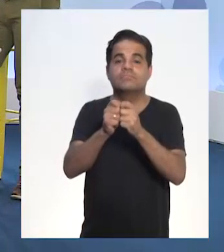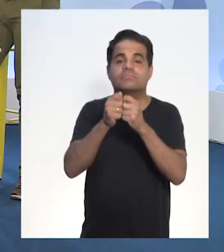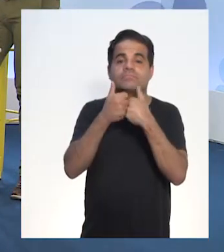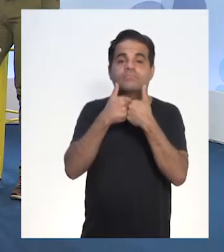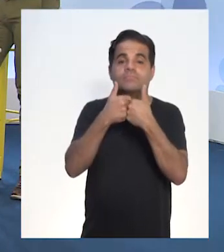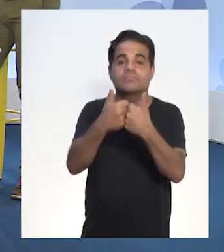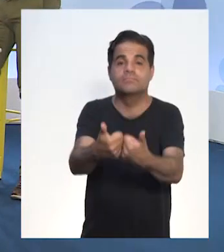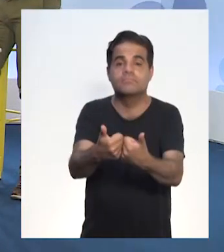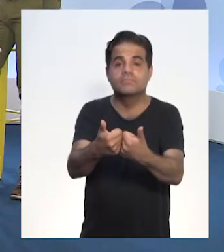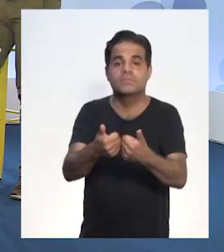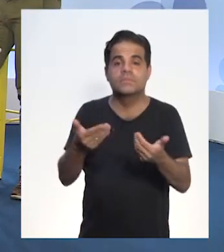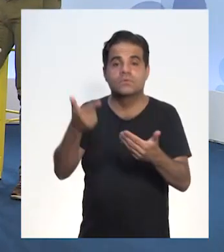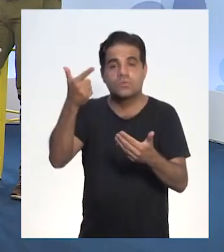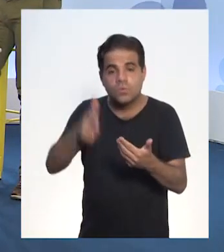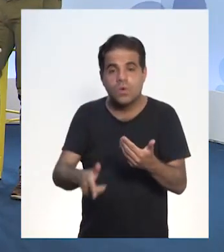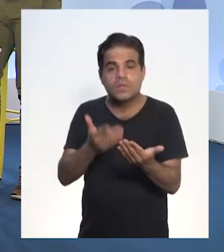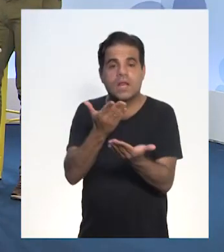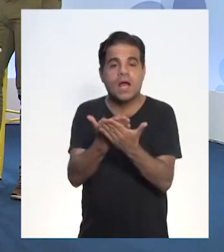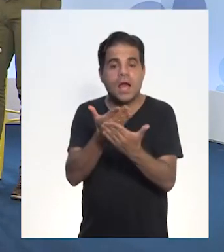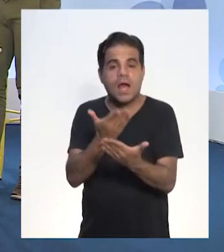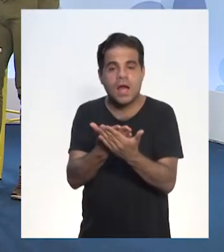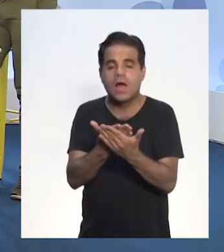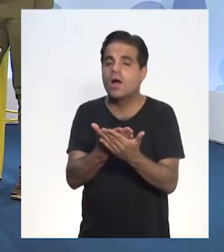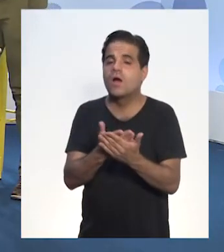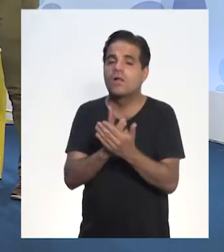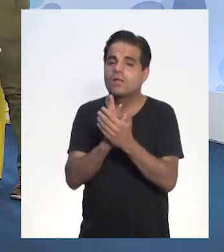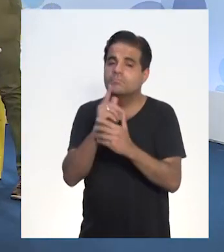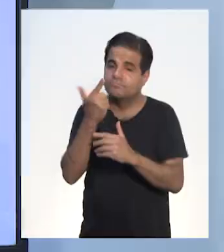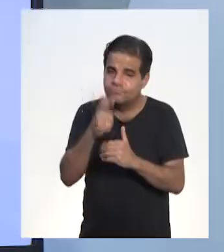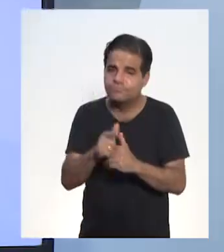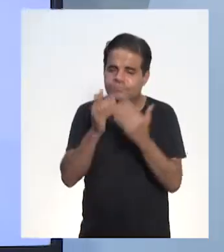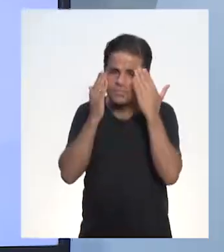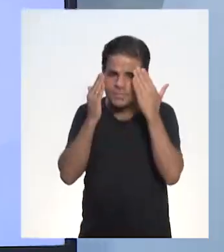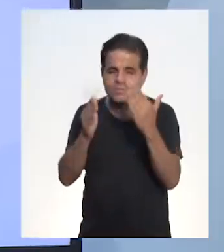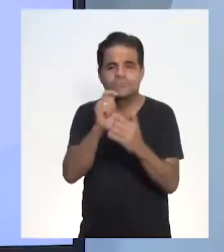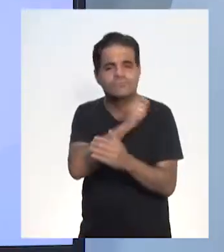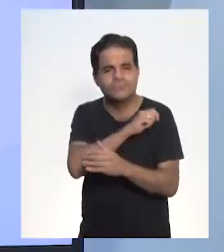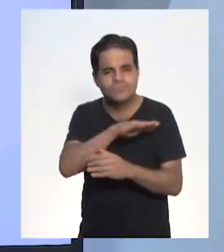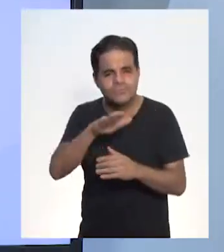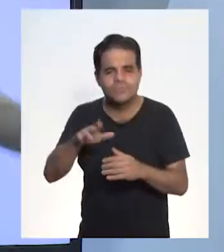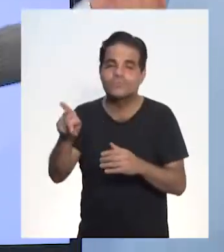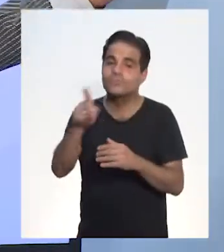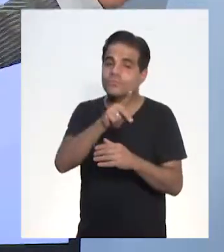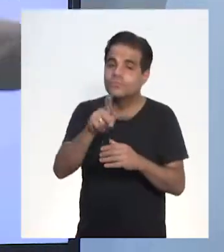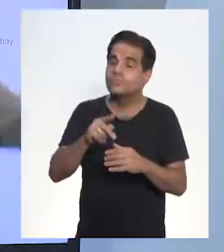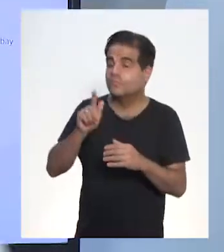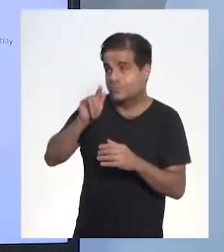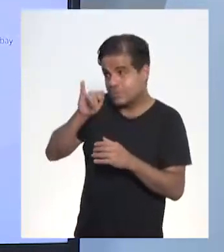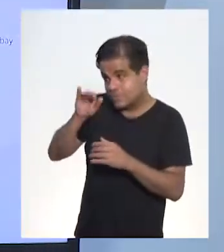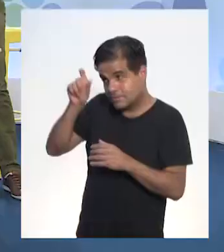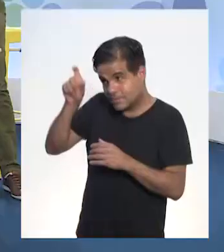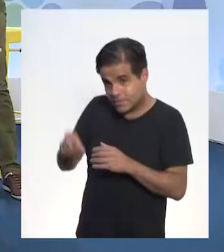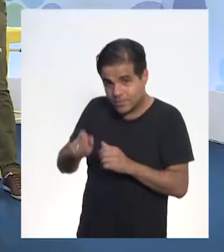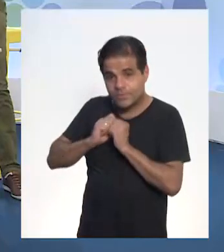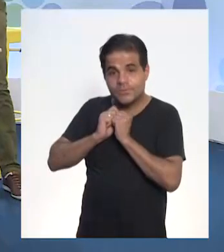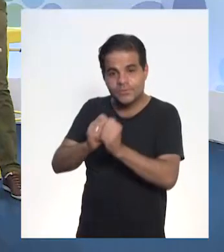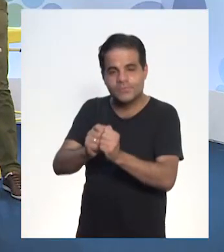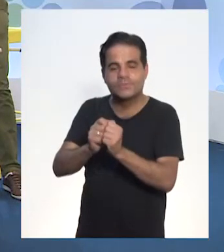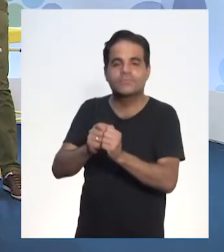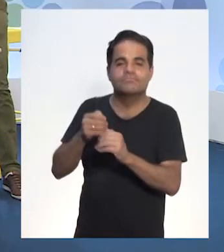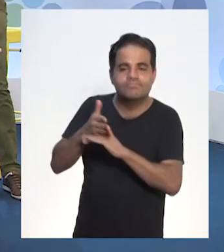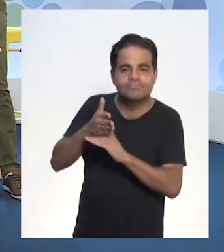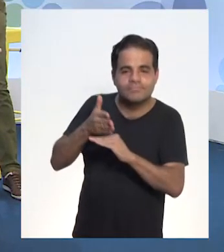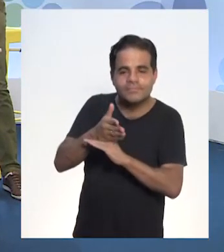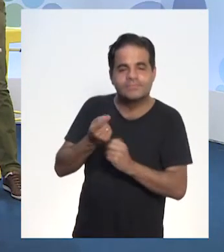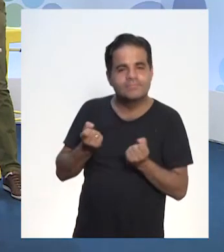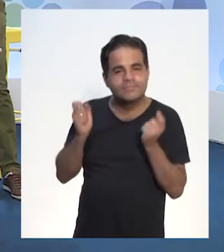gente termina mais essa habilidade, mais essa aula. E eu agradeço aos estudantes, aos professores e ao Giba por mais essa participação aqui,